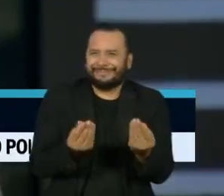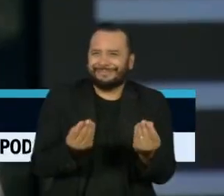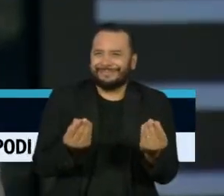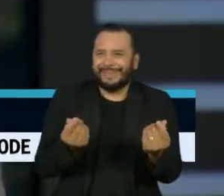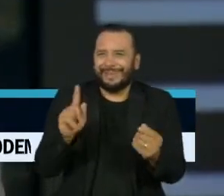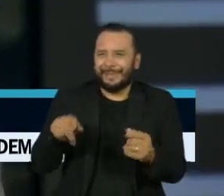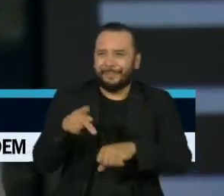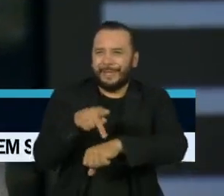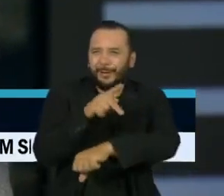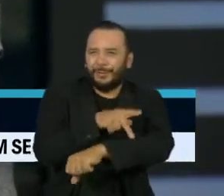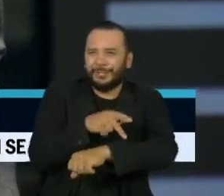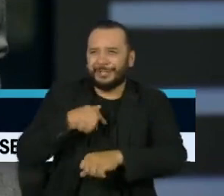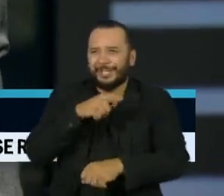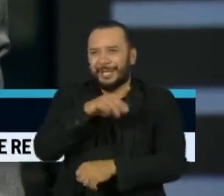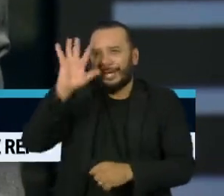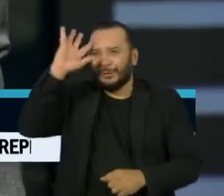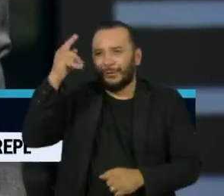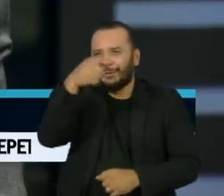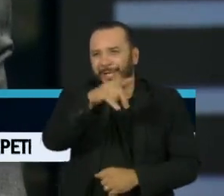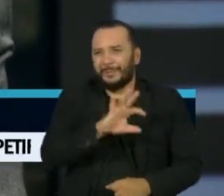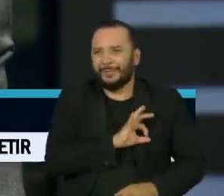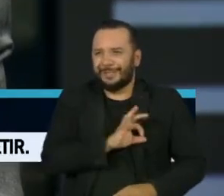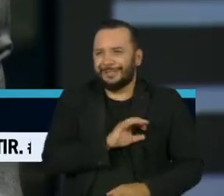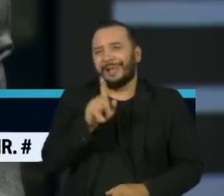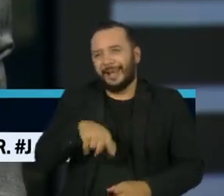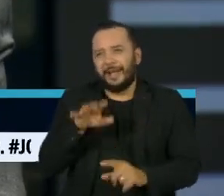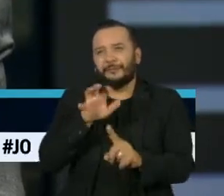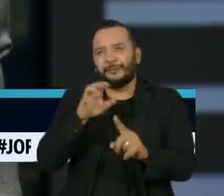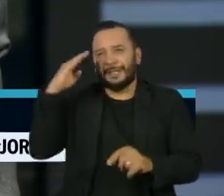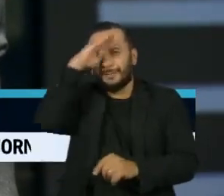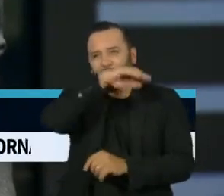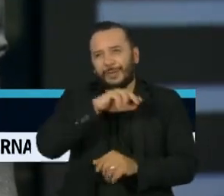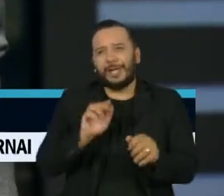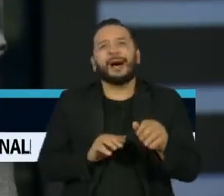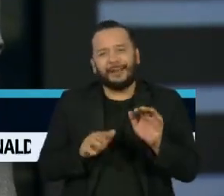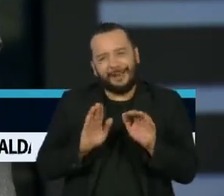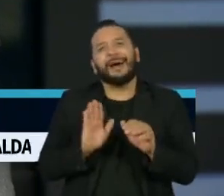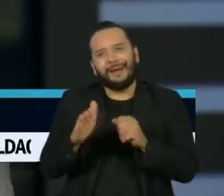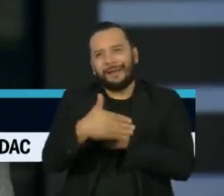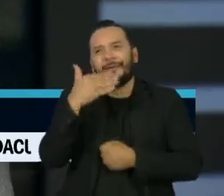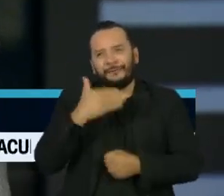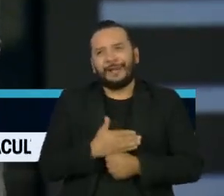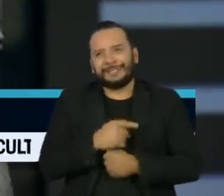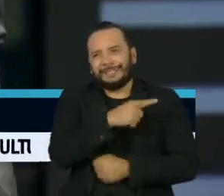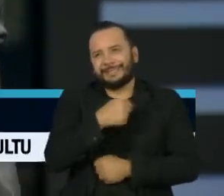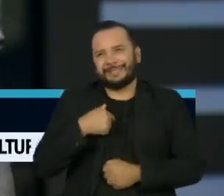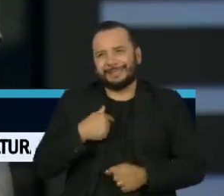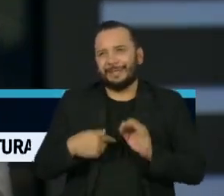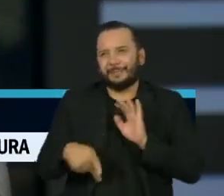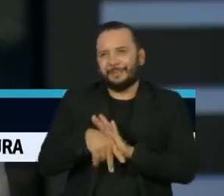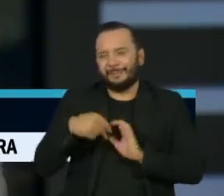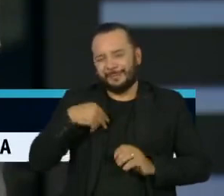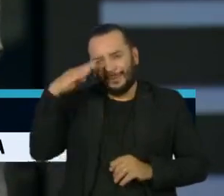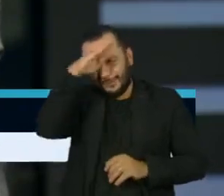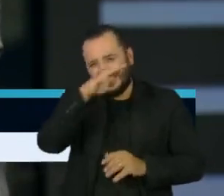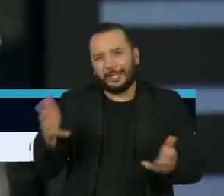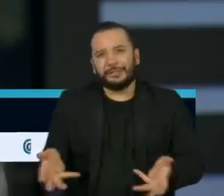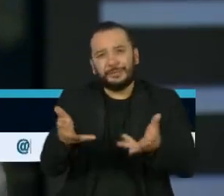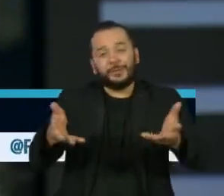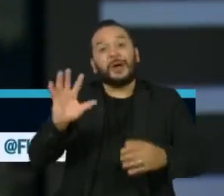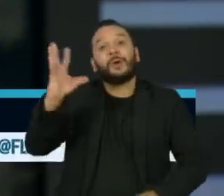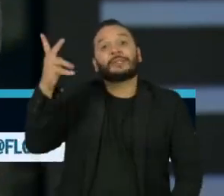Isso é uma contribuição do Bolsonaro, do nazifascista presidente, que isso estimula, isso ocorreu na